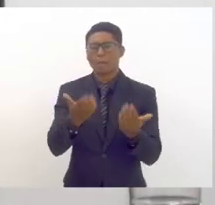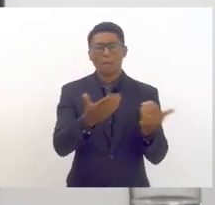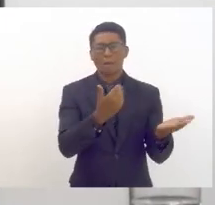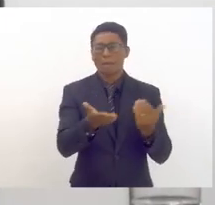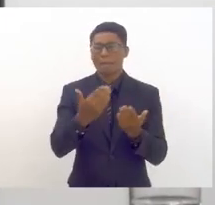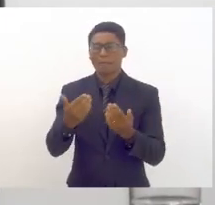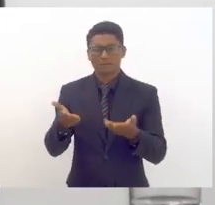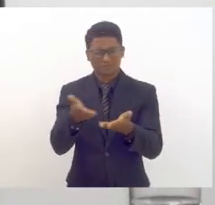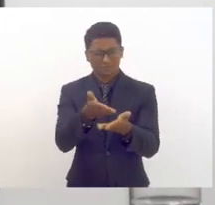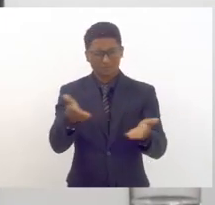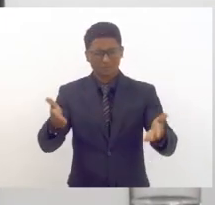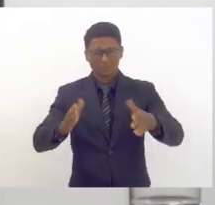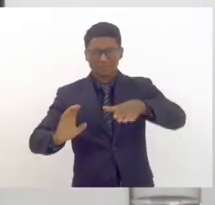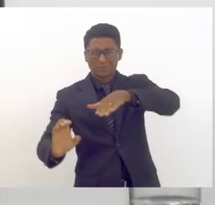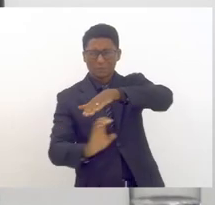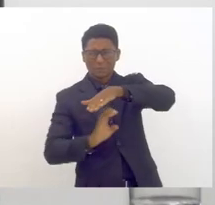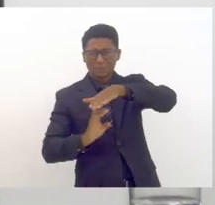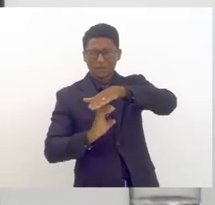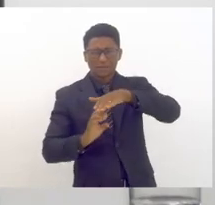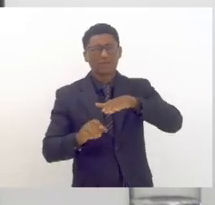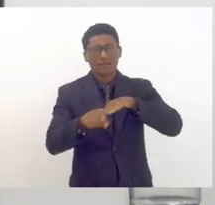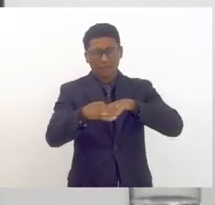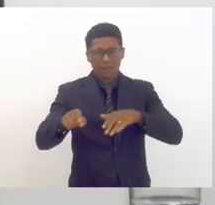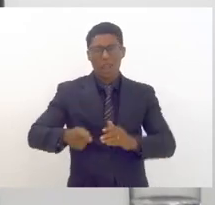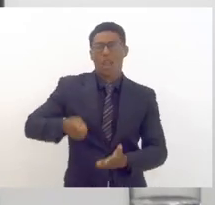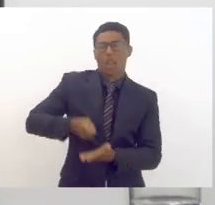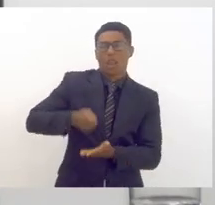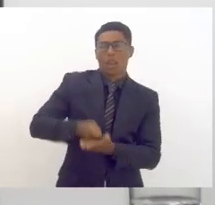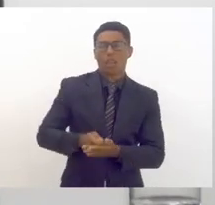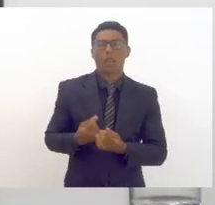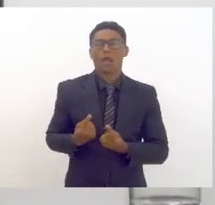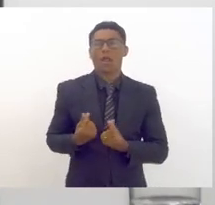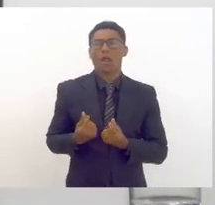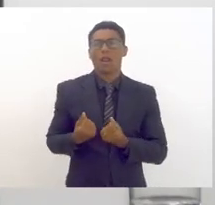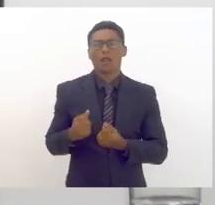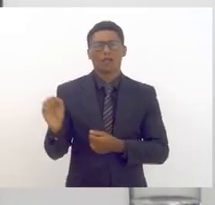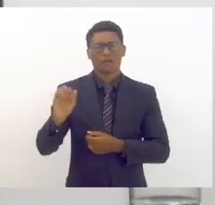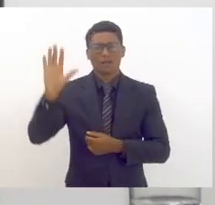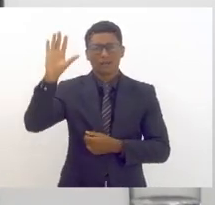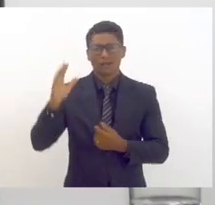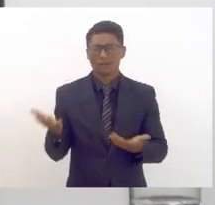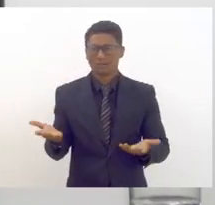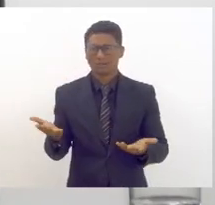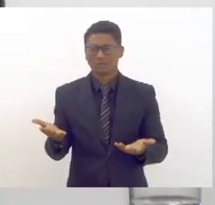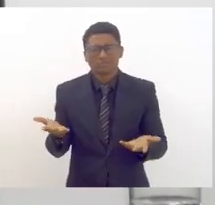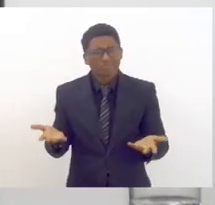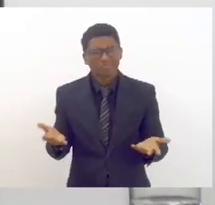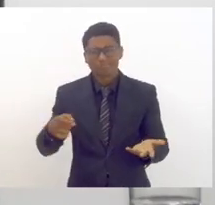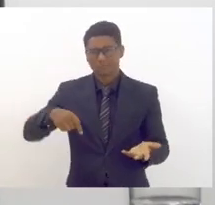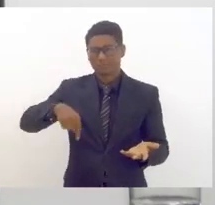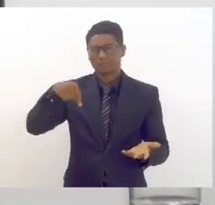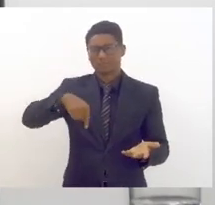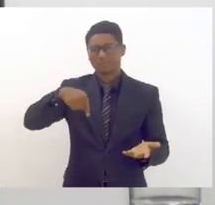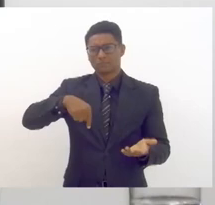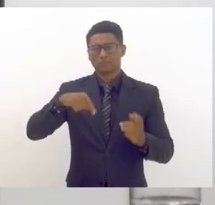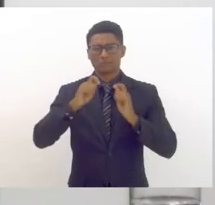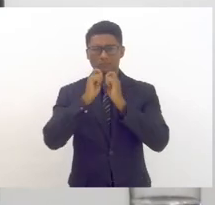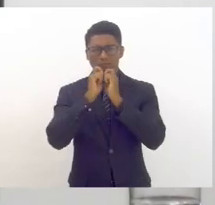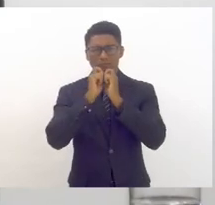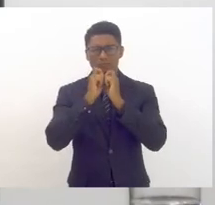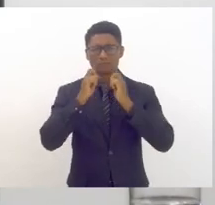cobram um serviço muito caro e que essa casa aqui, mesmo ela não tendo atribuição,